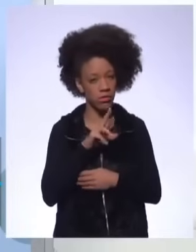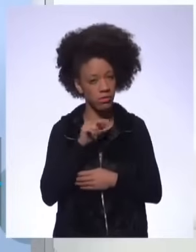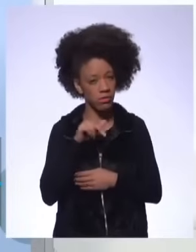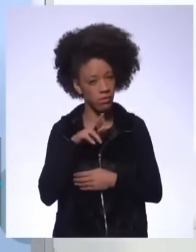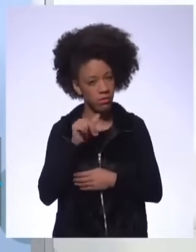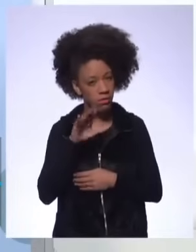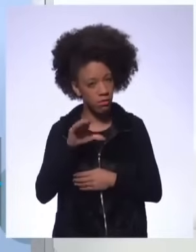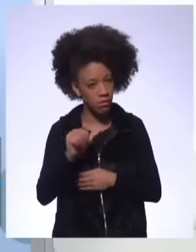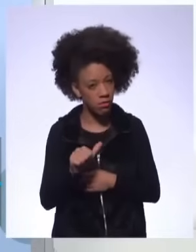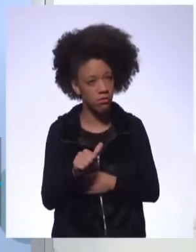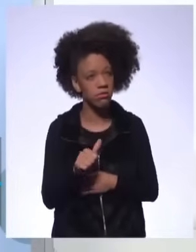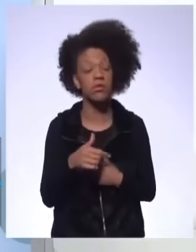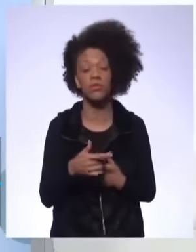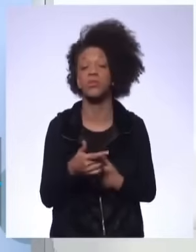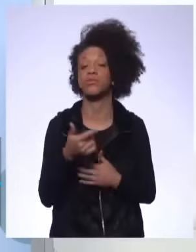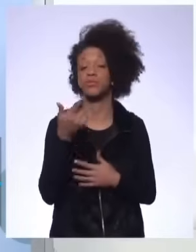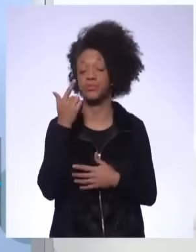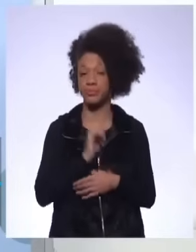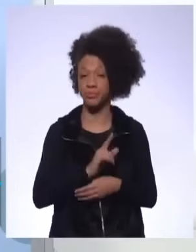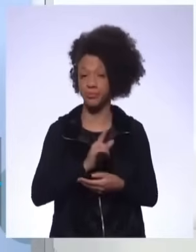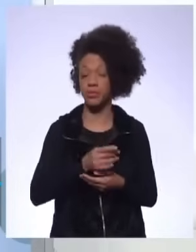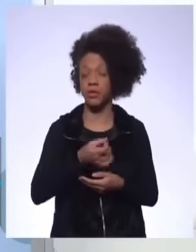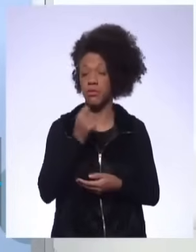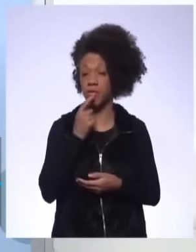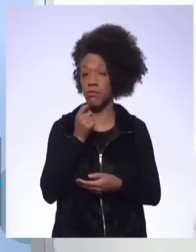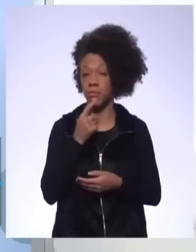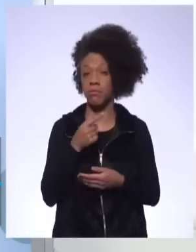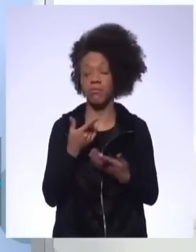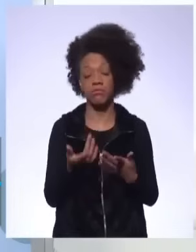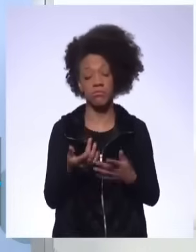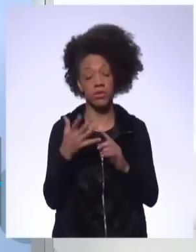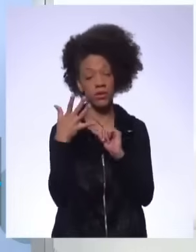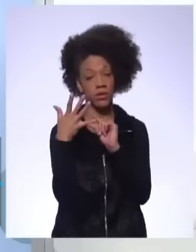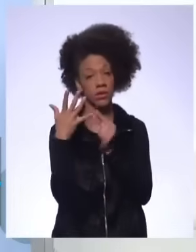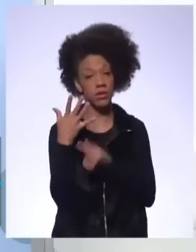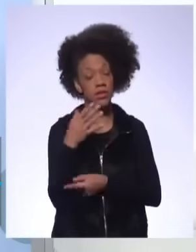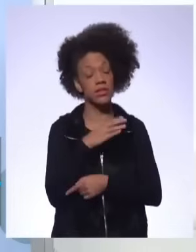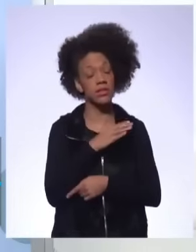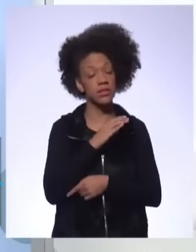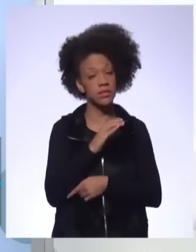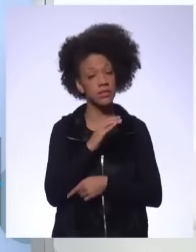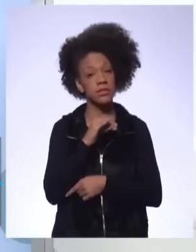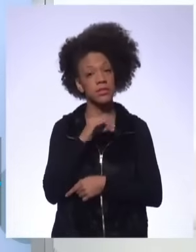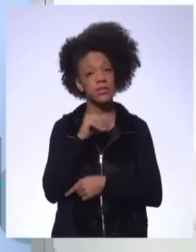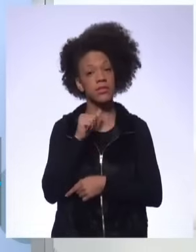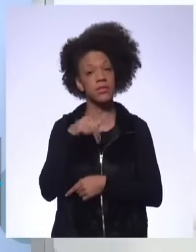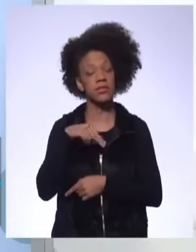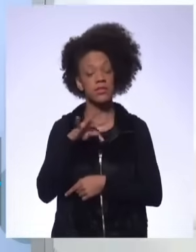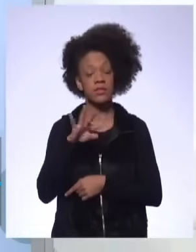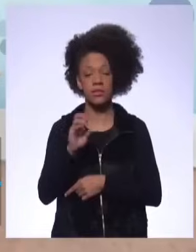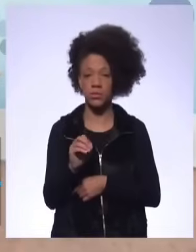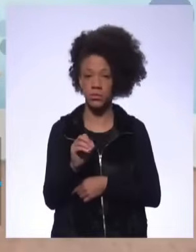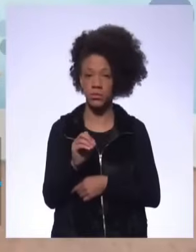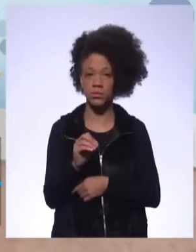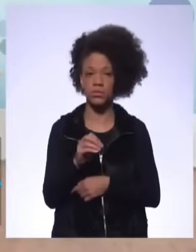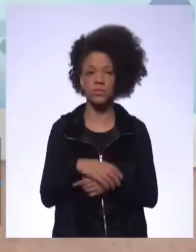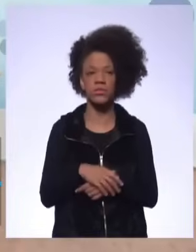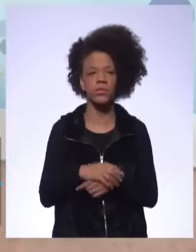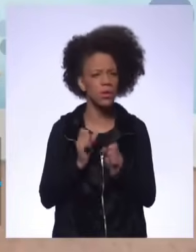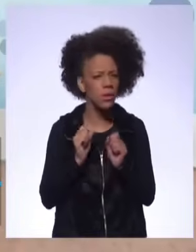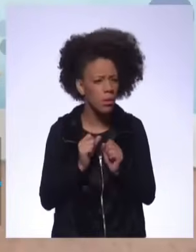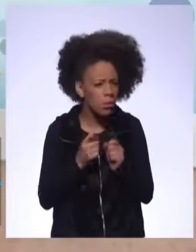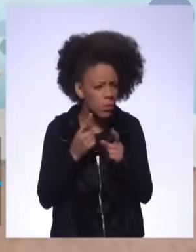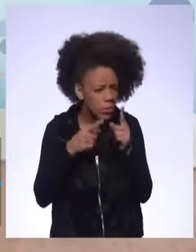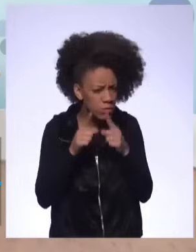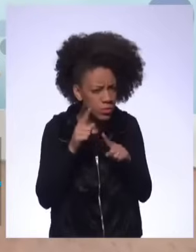fazer até remédio com ele, né? E agora a gente está vendo aí a folha do maracujá que tem cianeto, que é um veneno, tá bom? Podemos tirar a dúvida da